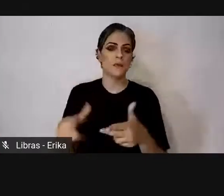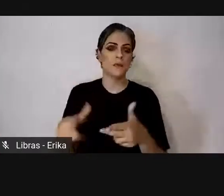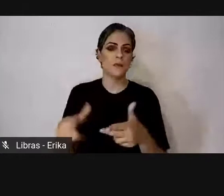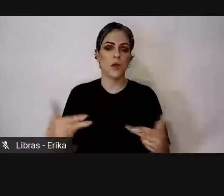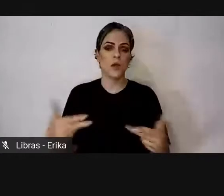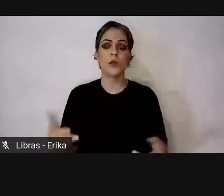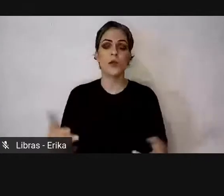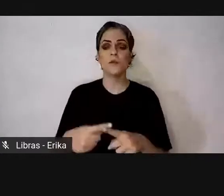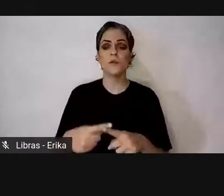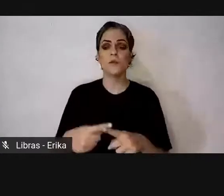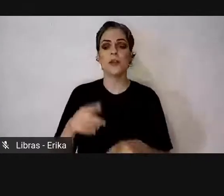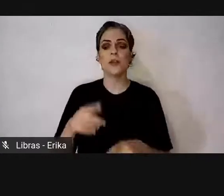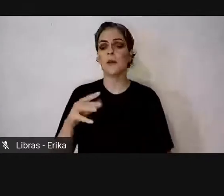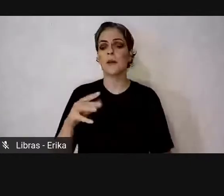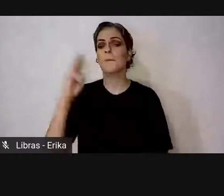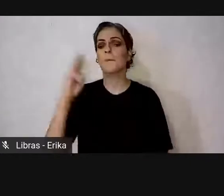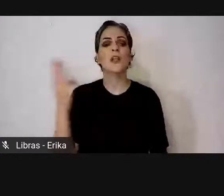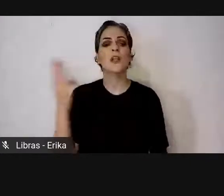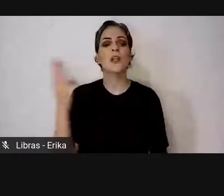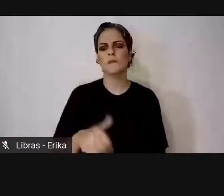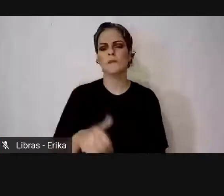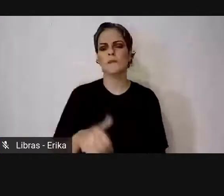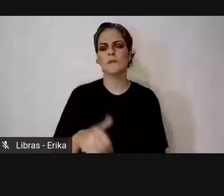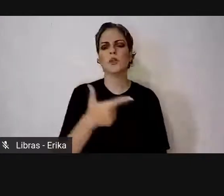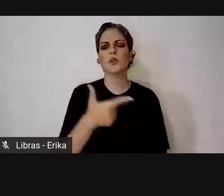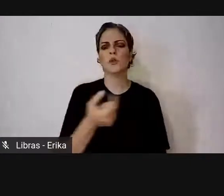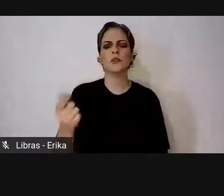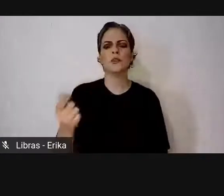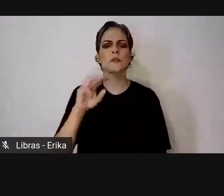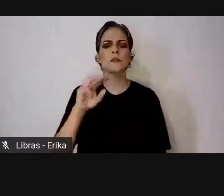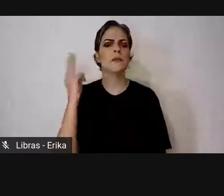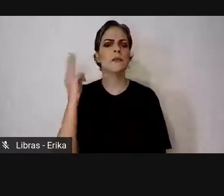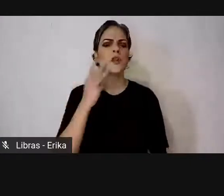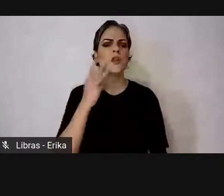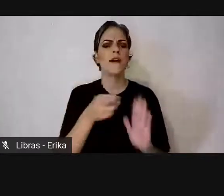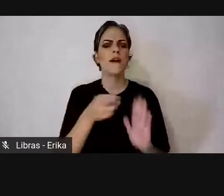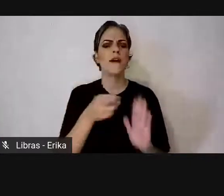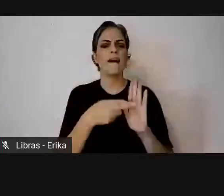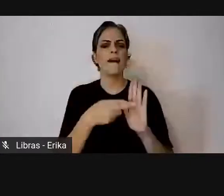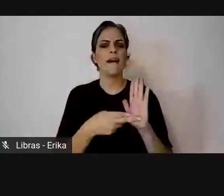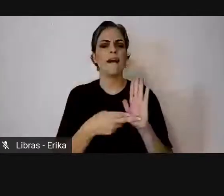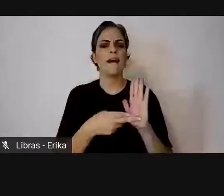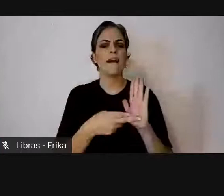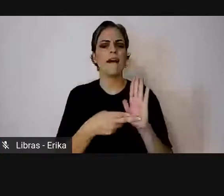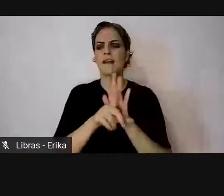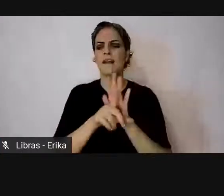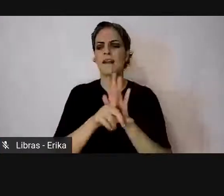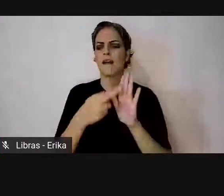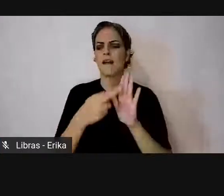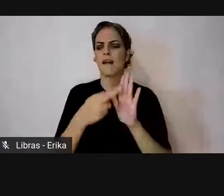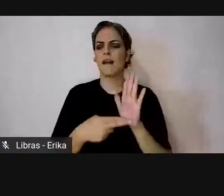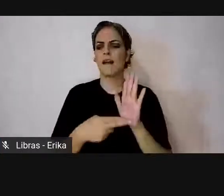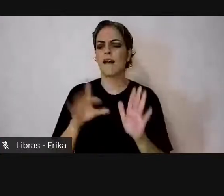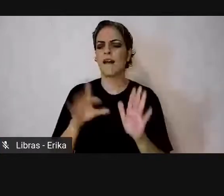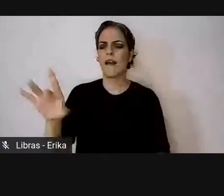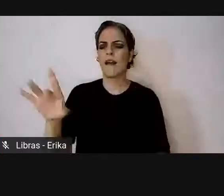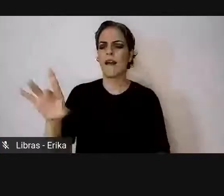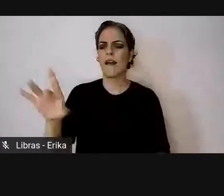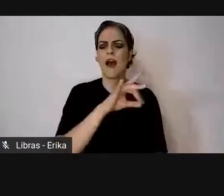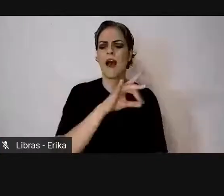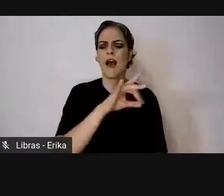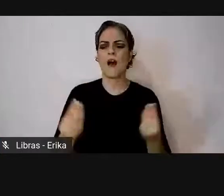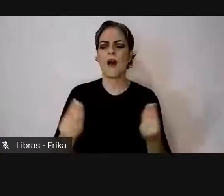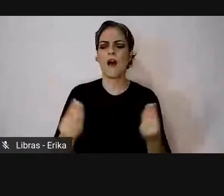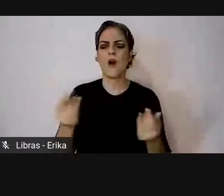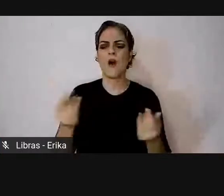de normas começassem a se tornar legíveis para as pessoas de outros